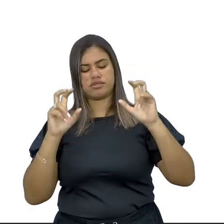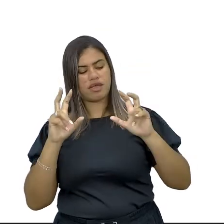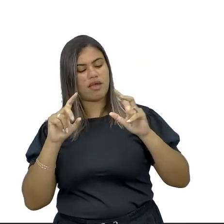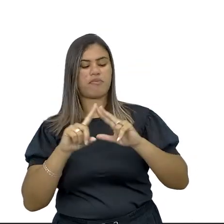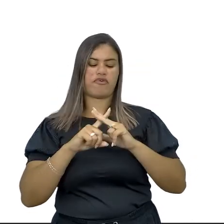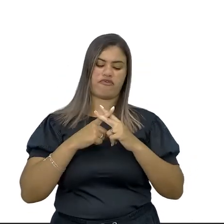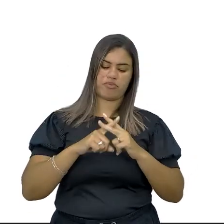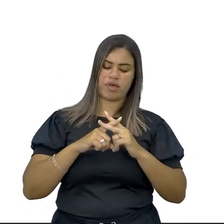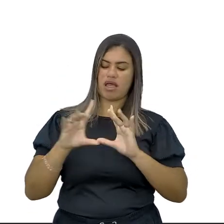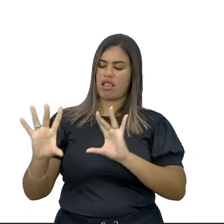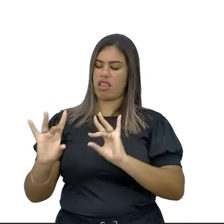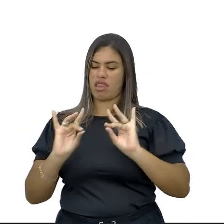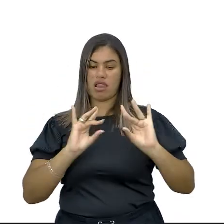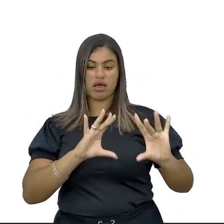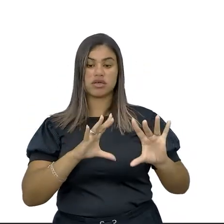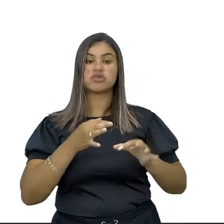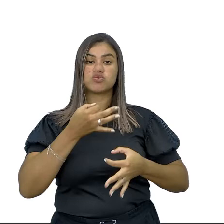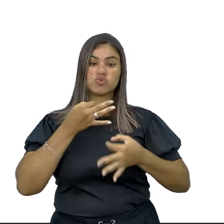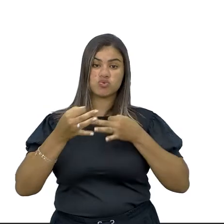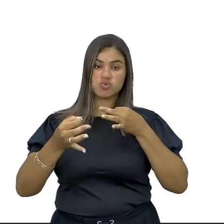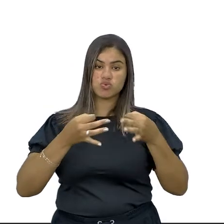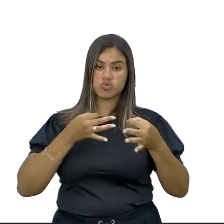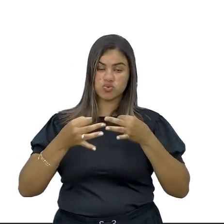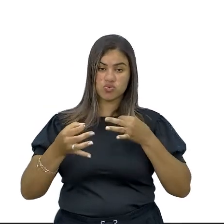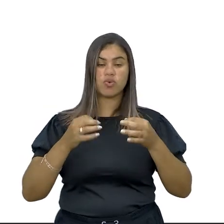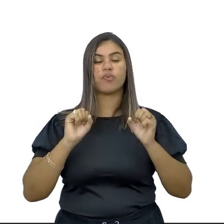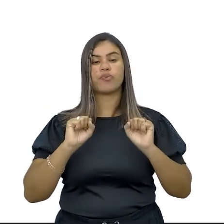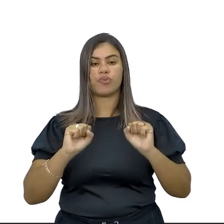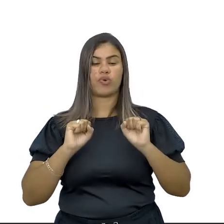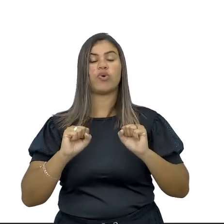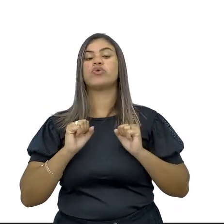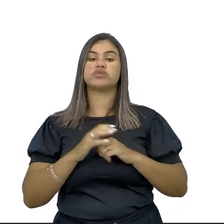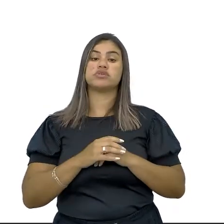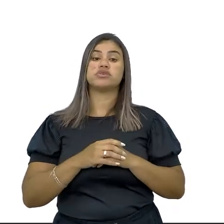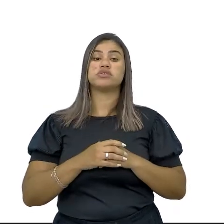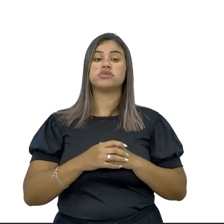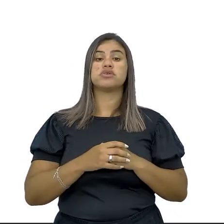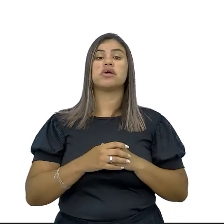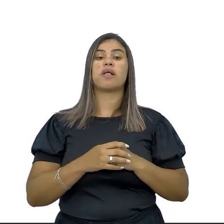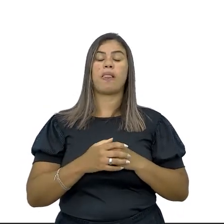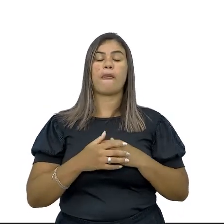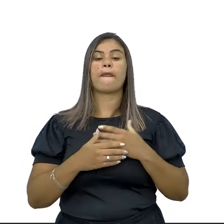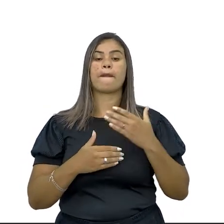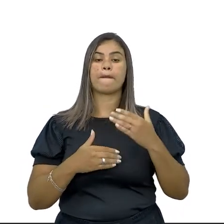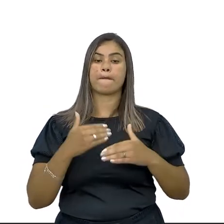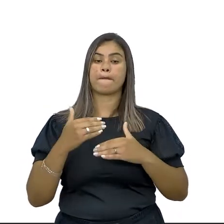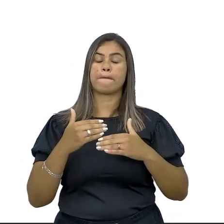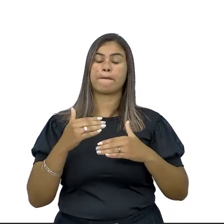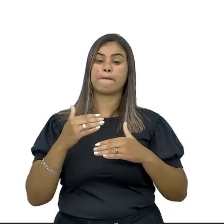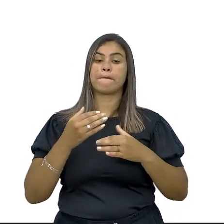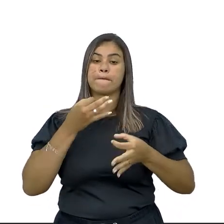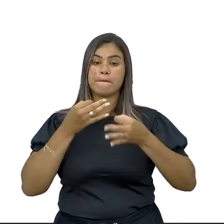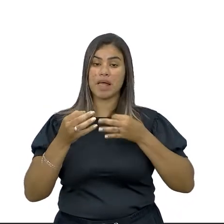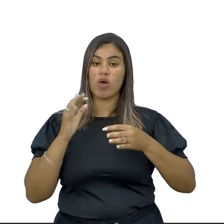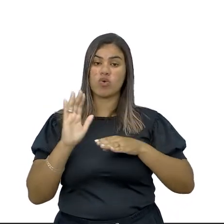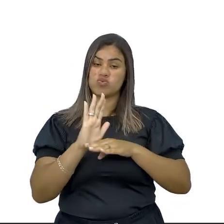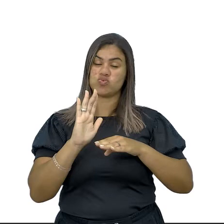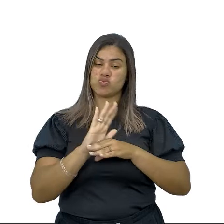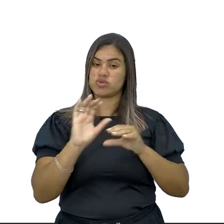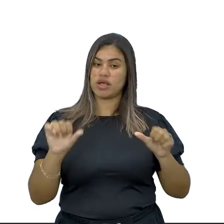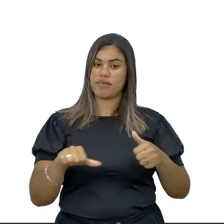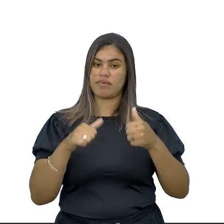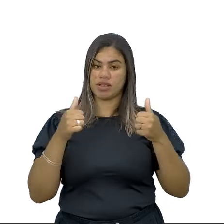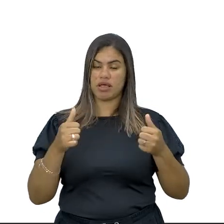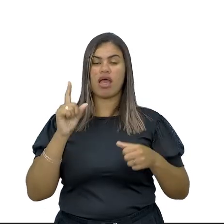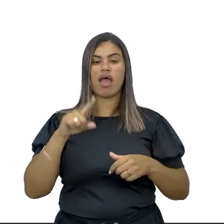ferramentas, links, fazer comentários sobre as formações, deixar críticas construtivas, ou seja, nós queremos permitir